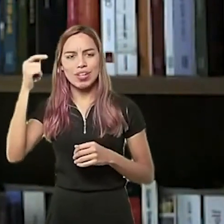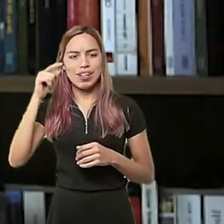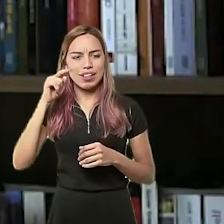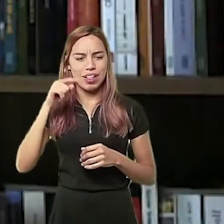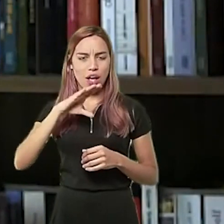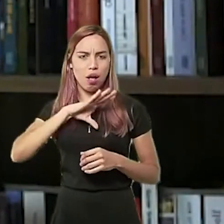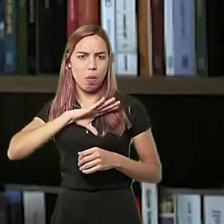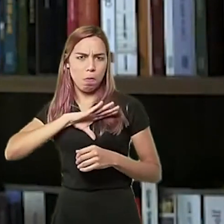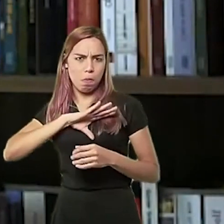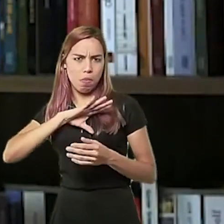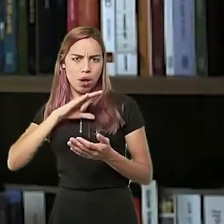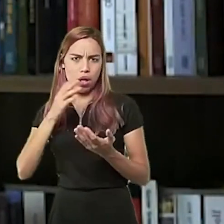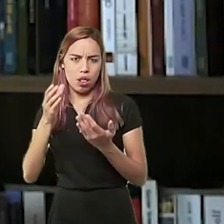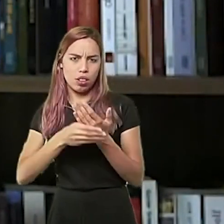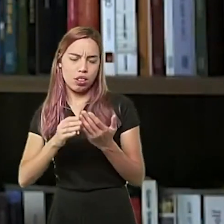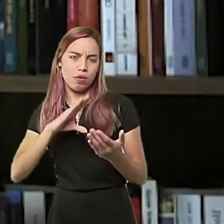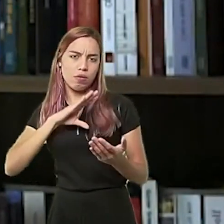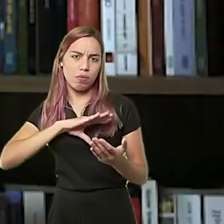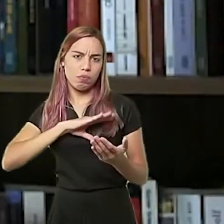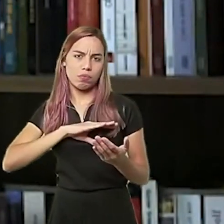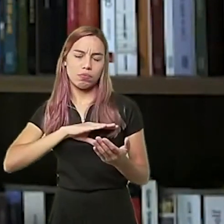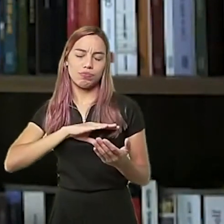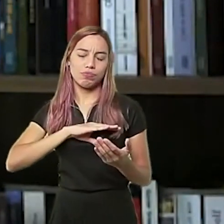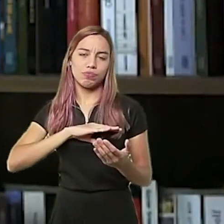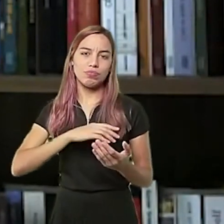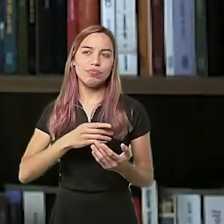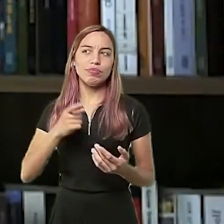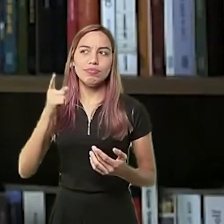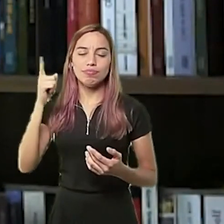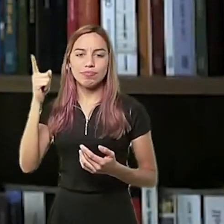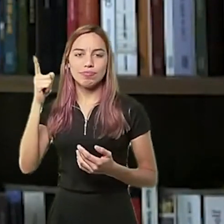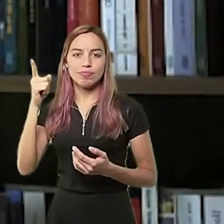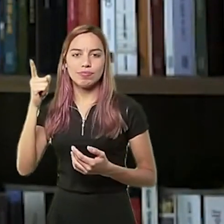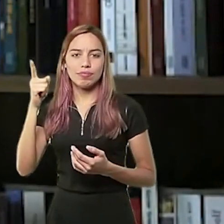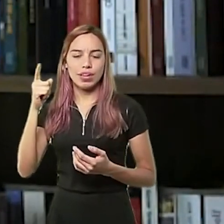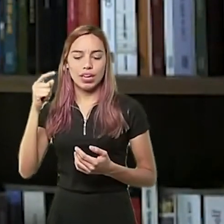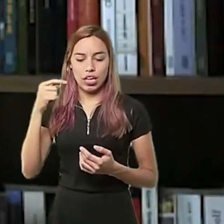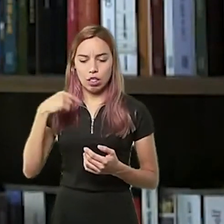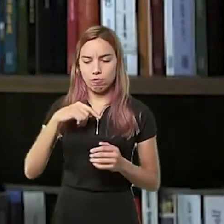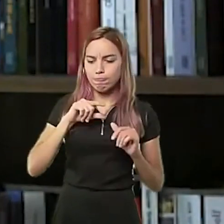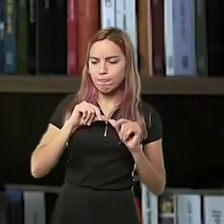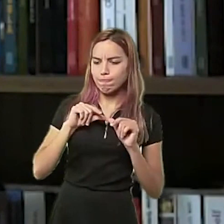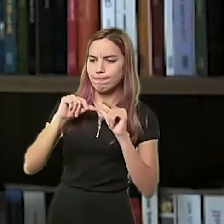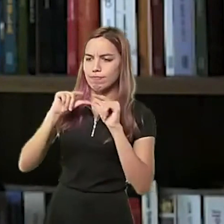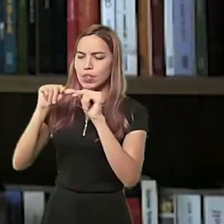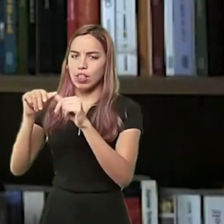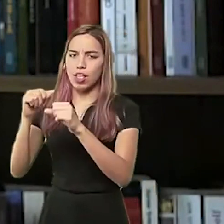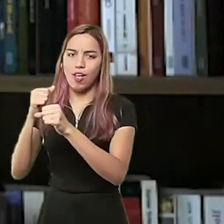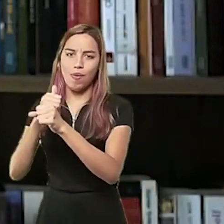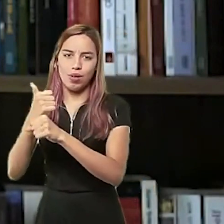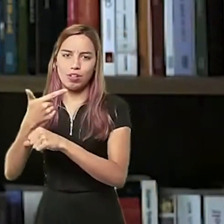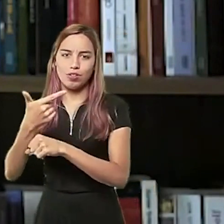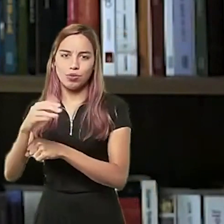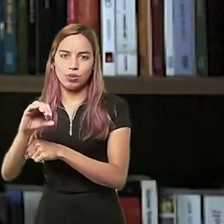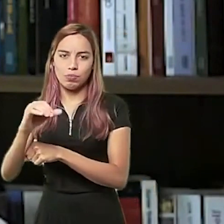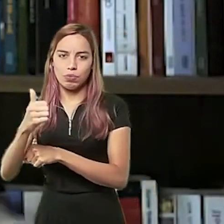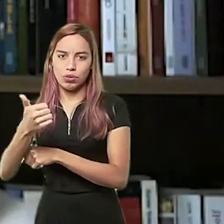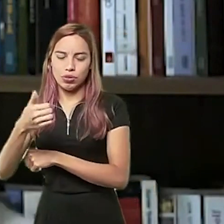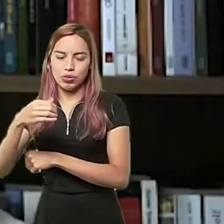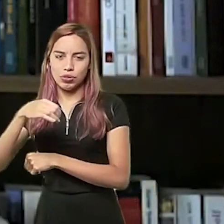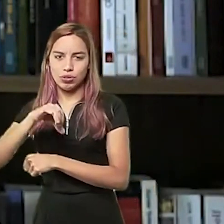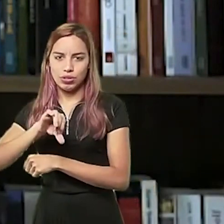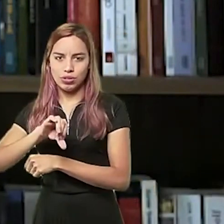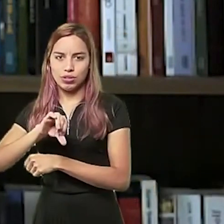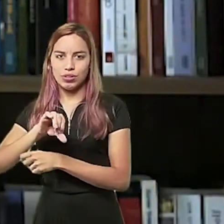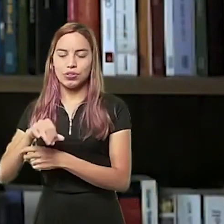mídia portuguesa. Eu estive lá, né, em 2019, percorri o país, que